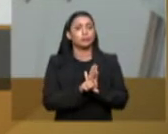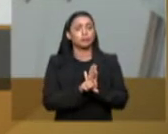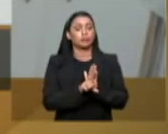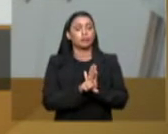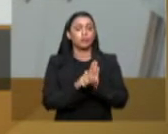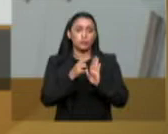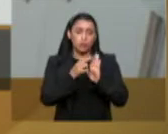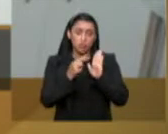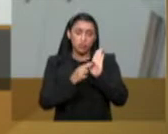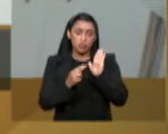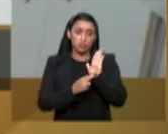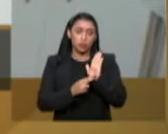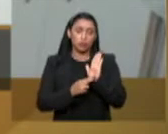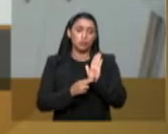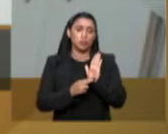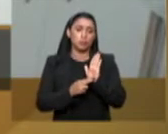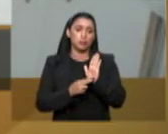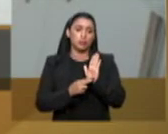disposição normativa.